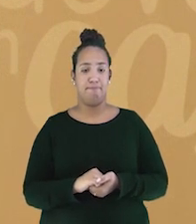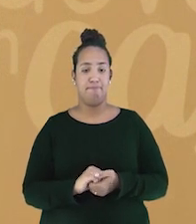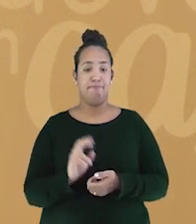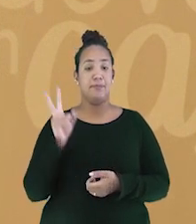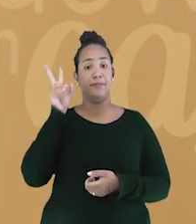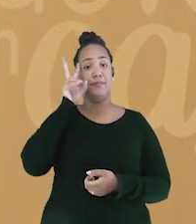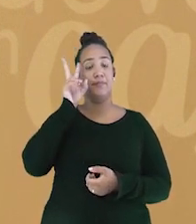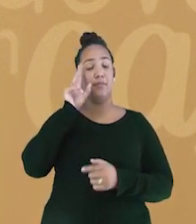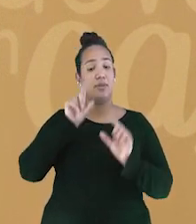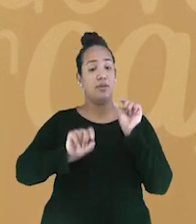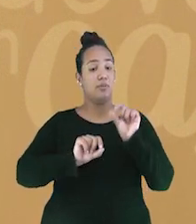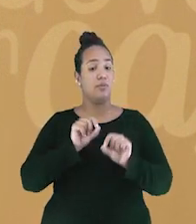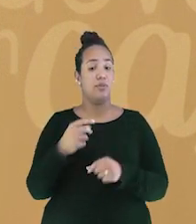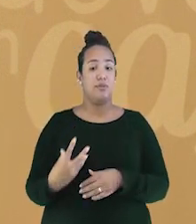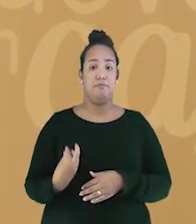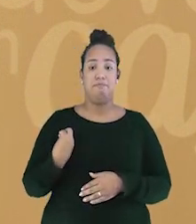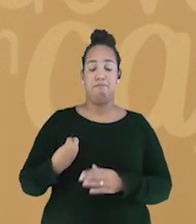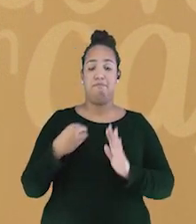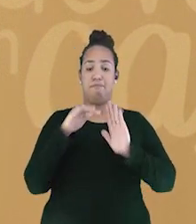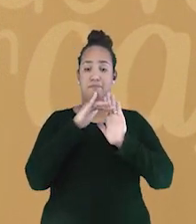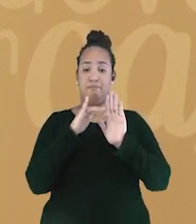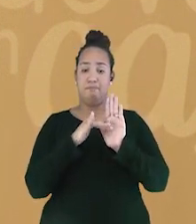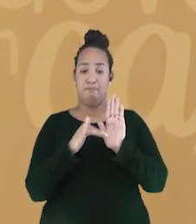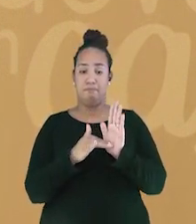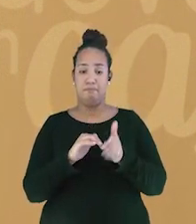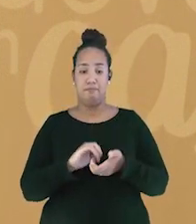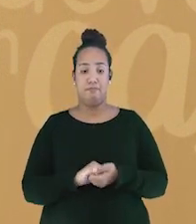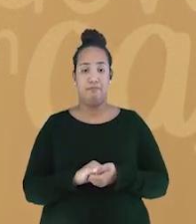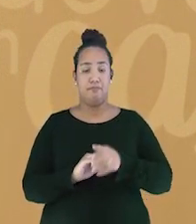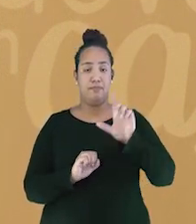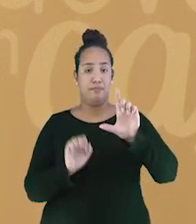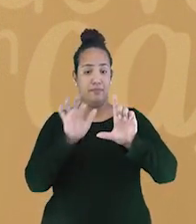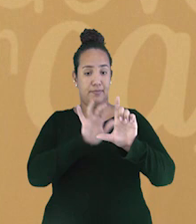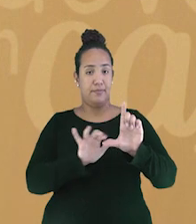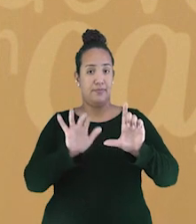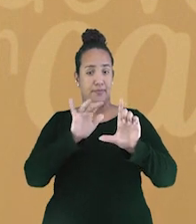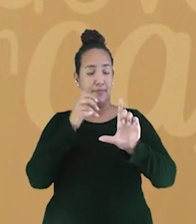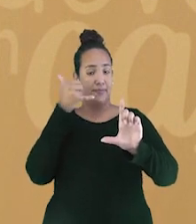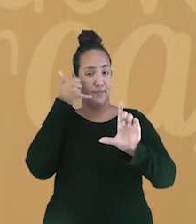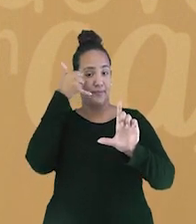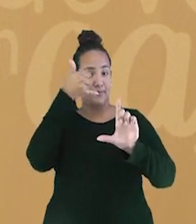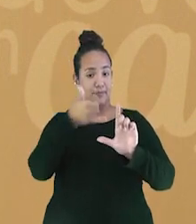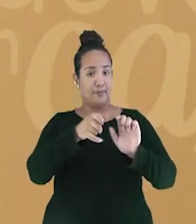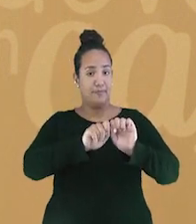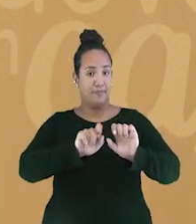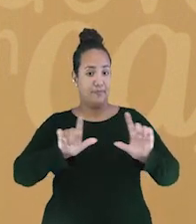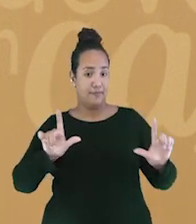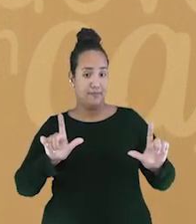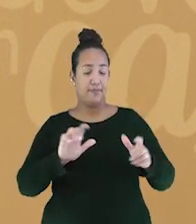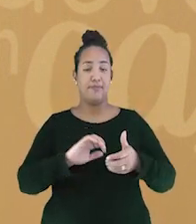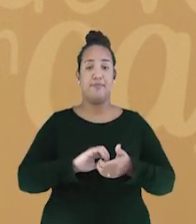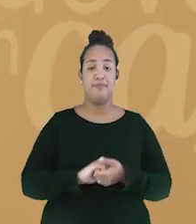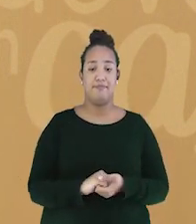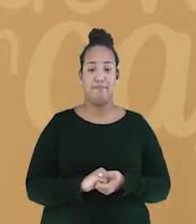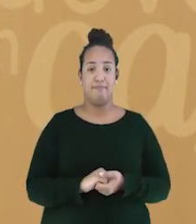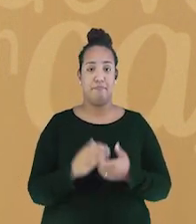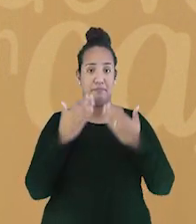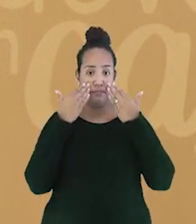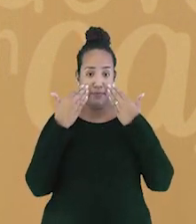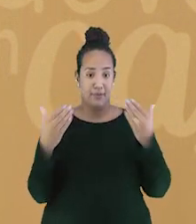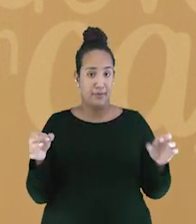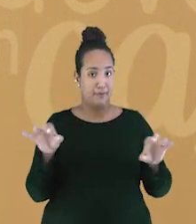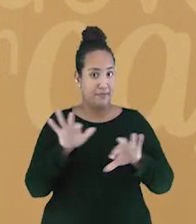esqueça de confirmar sua presença apontando sua câmera para o QR Code que aparece aí na sua telinha apresentações